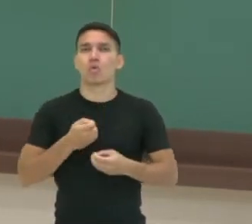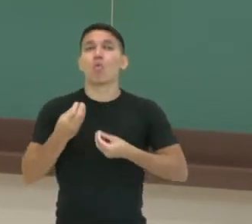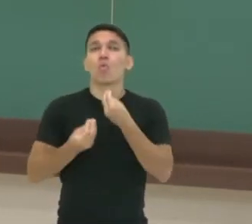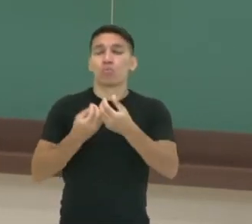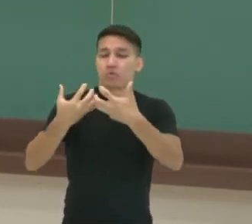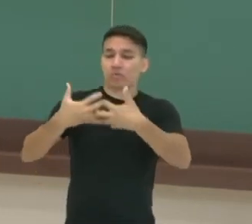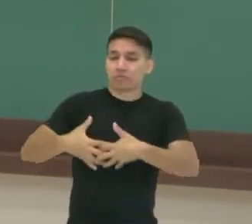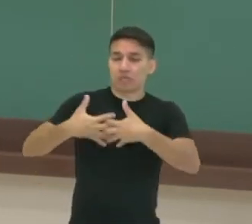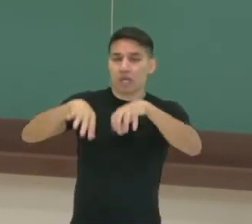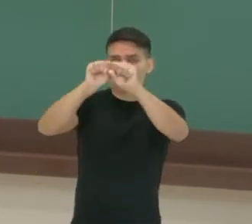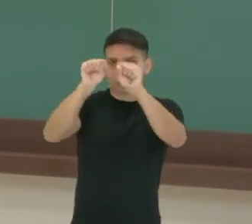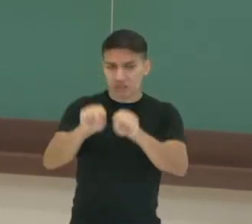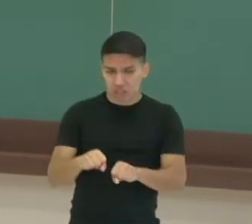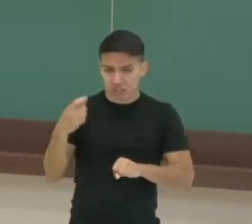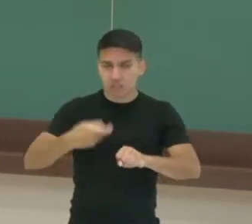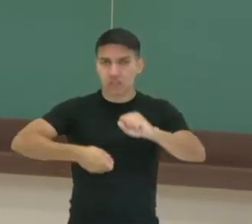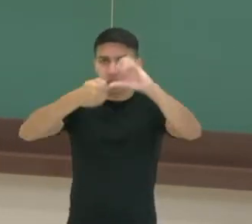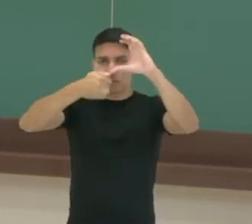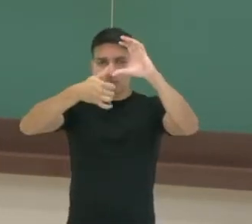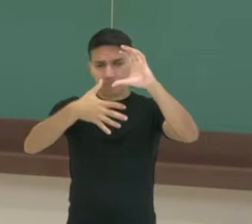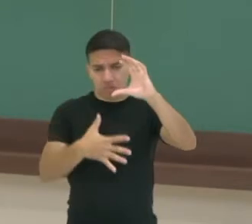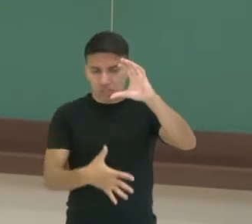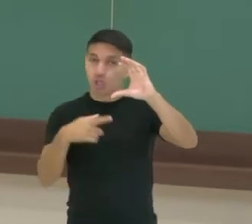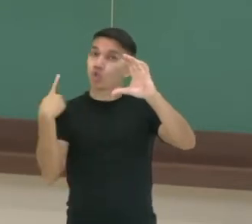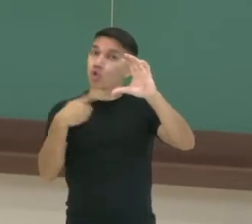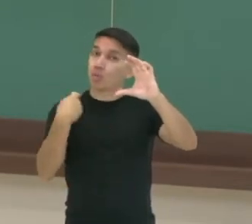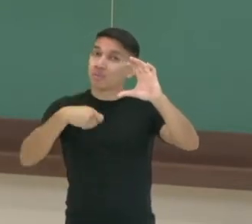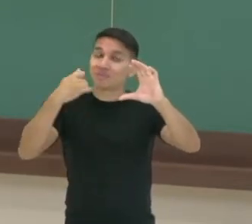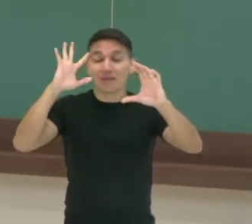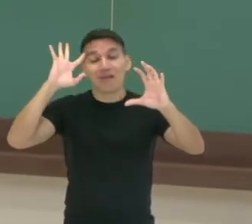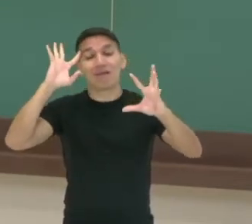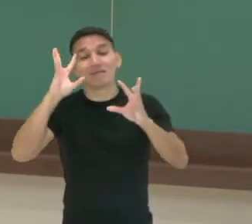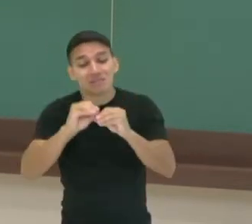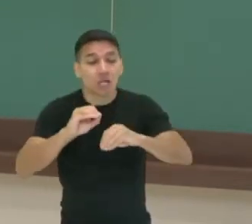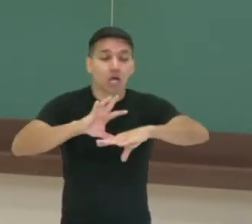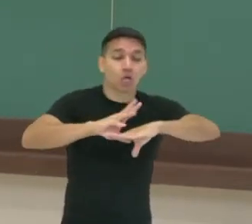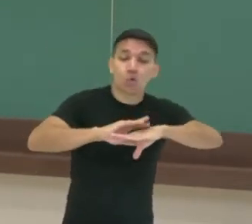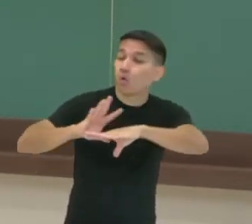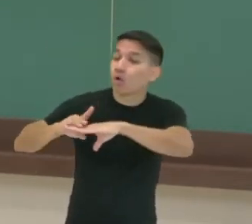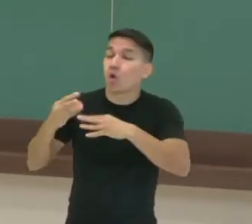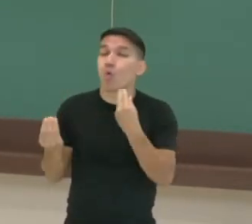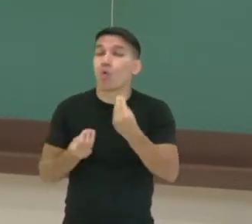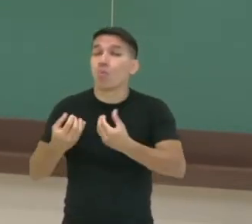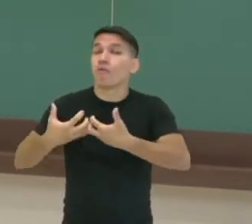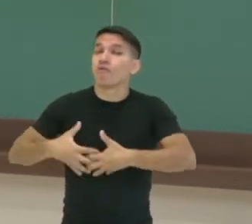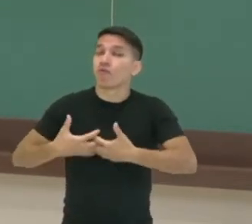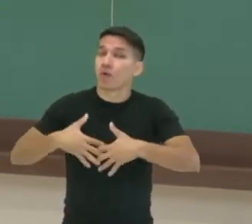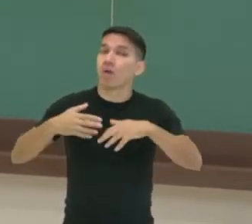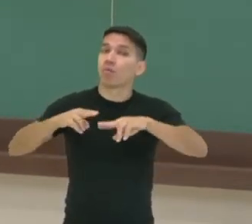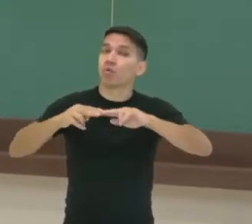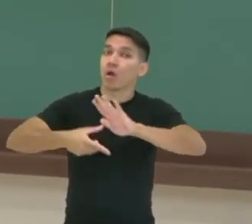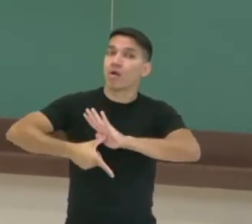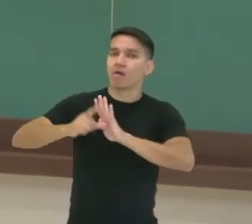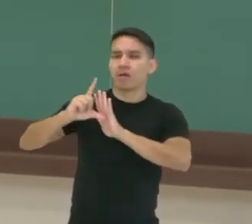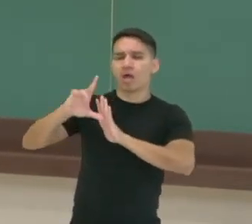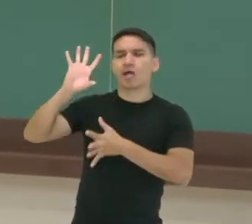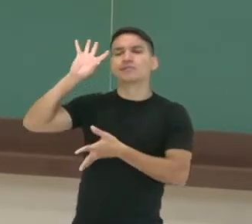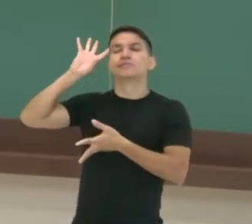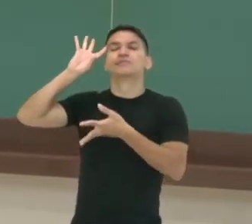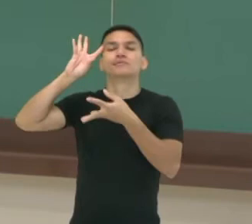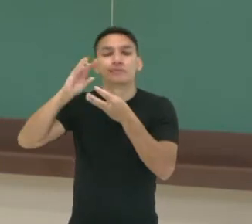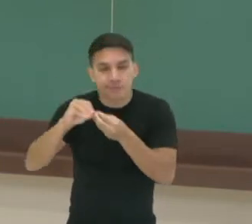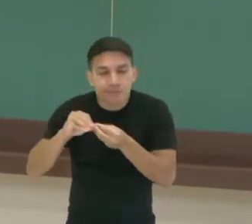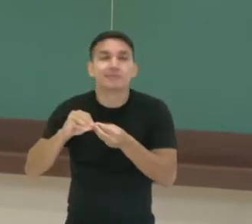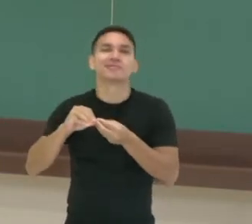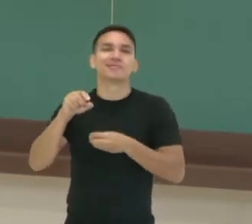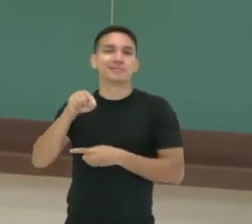aprender, entender, compreender essas doenças. Então, quando nós aprendemos, nós